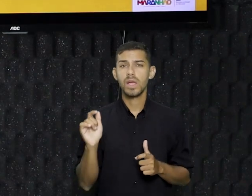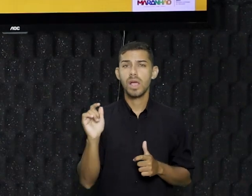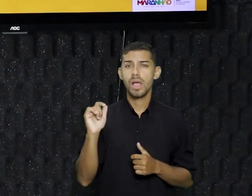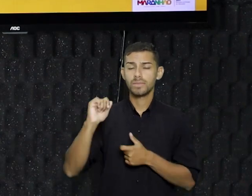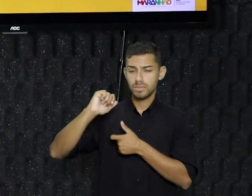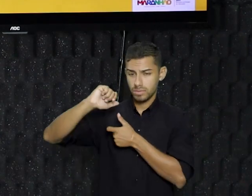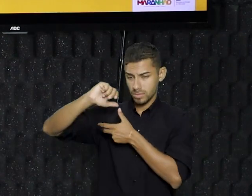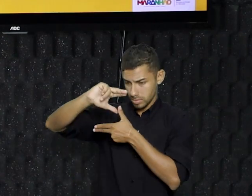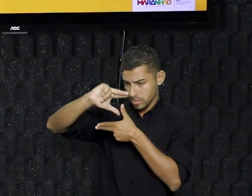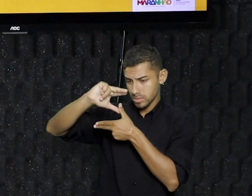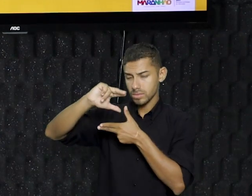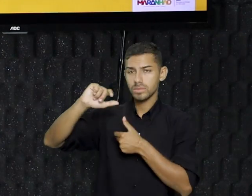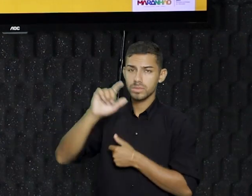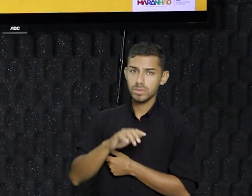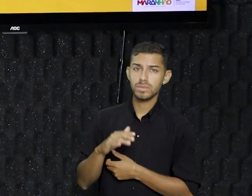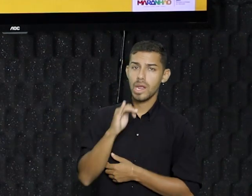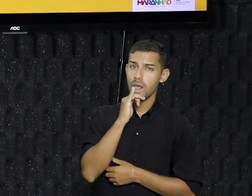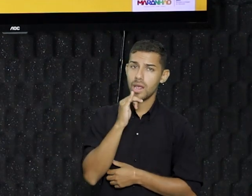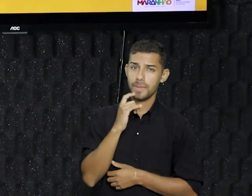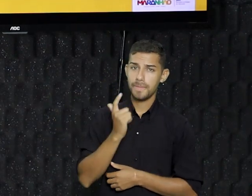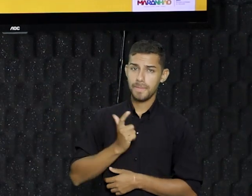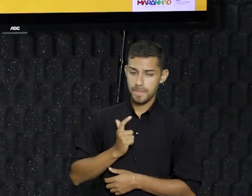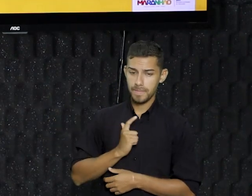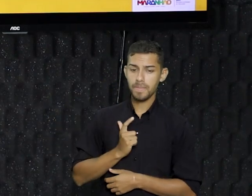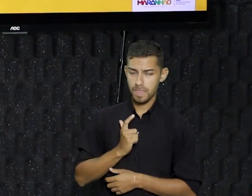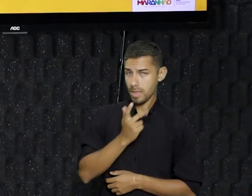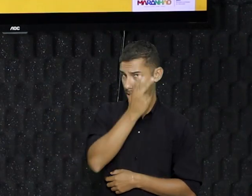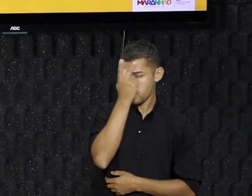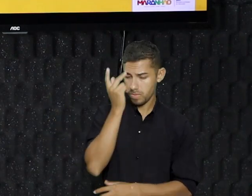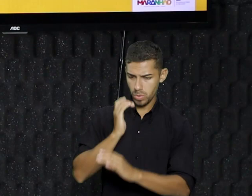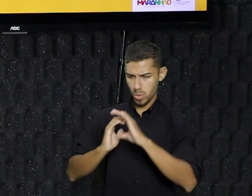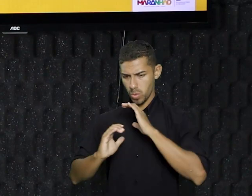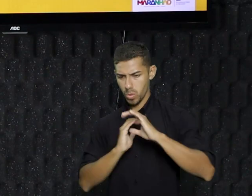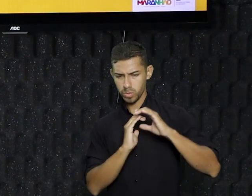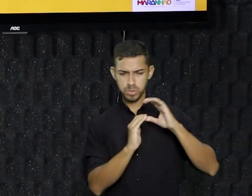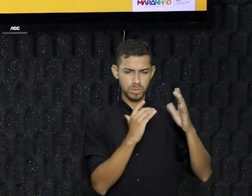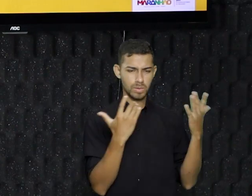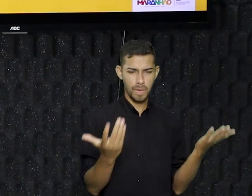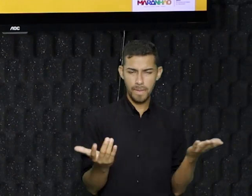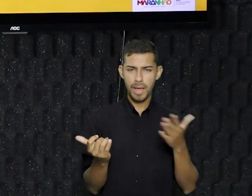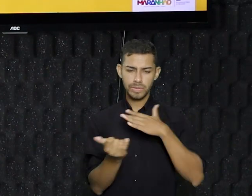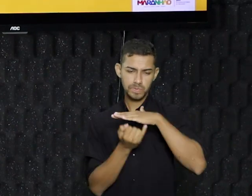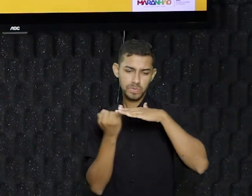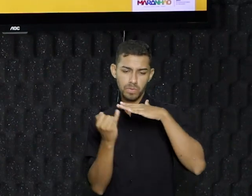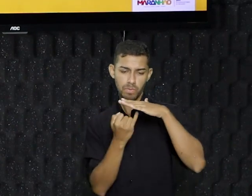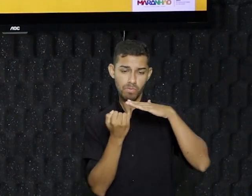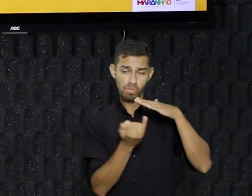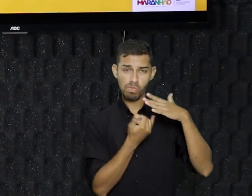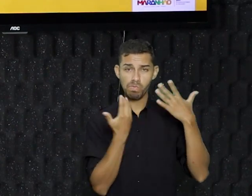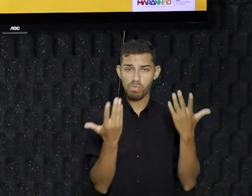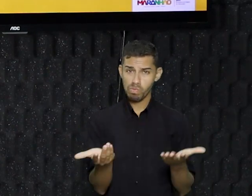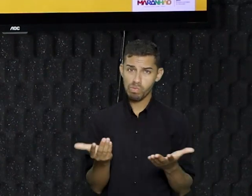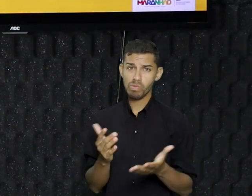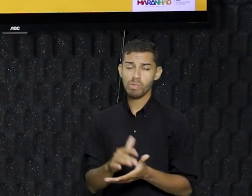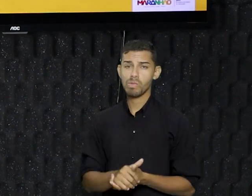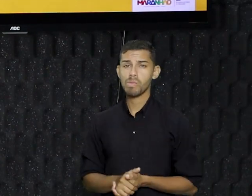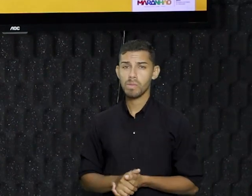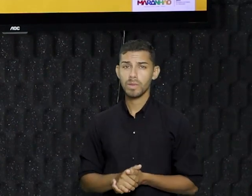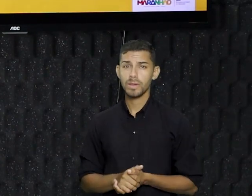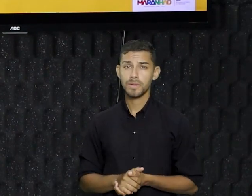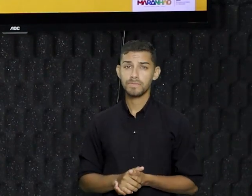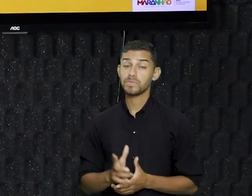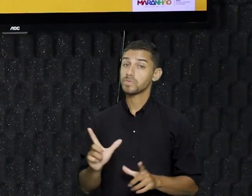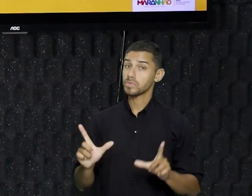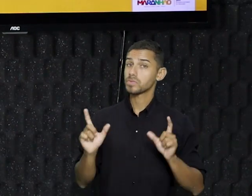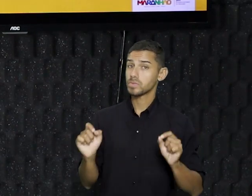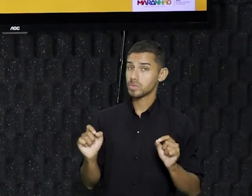que se tem uma comunicação mais informal tá e de